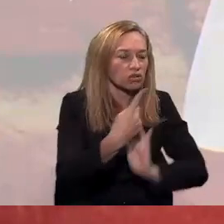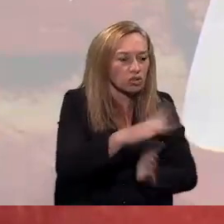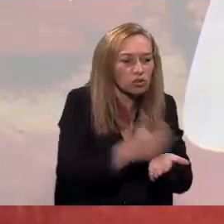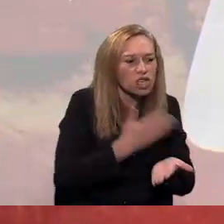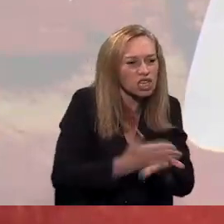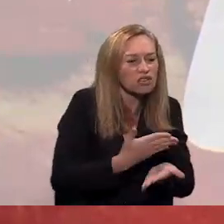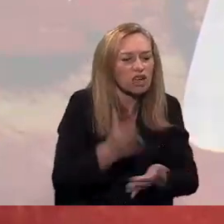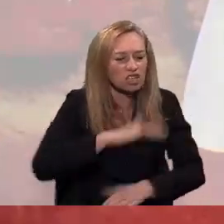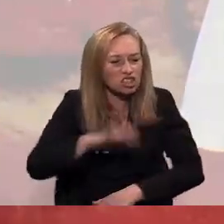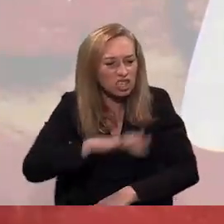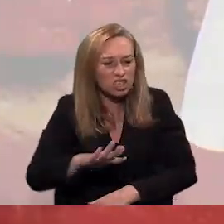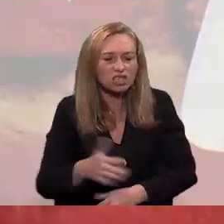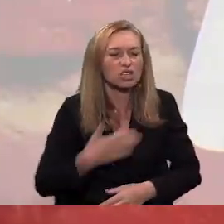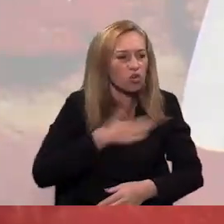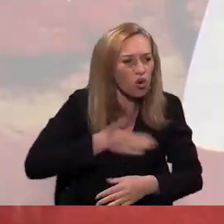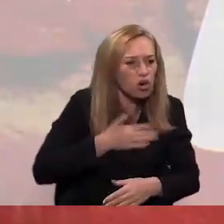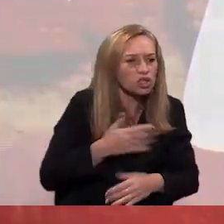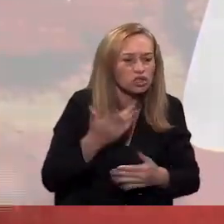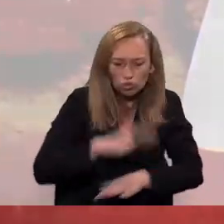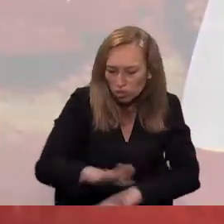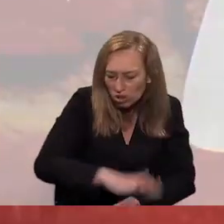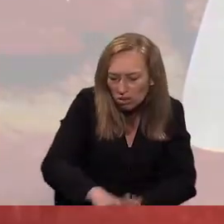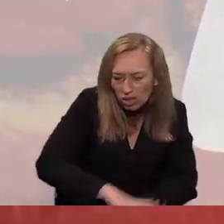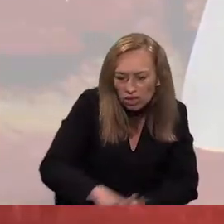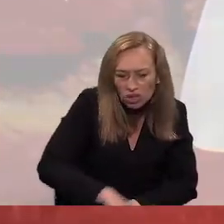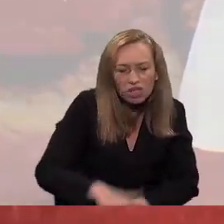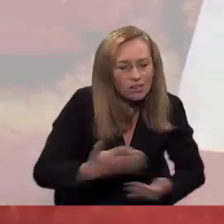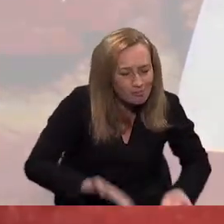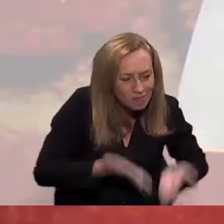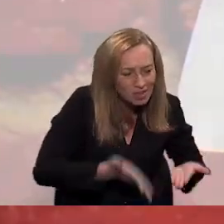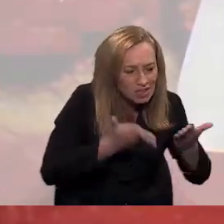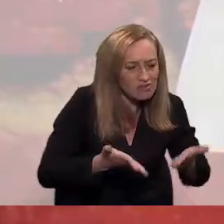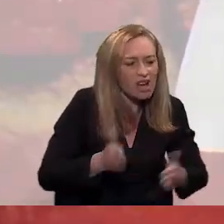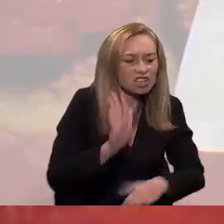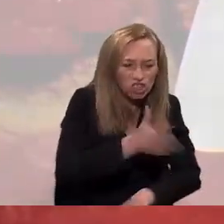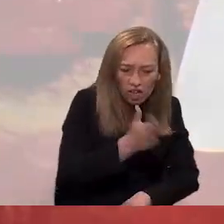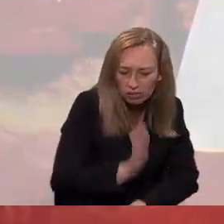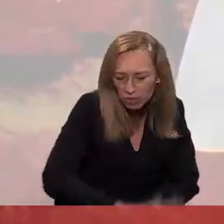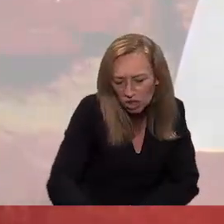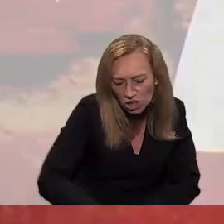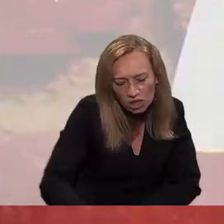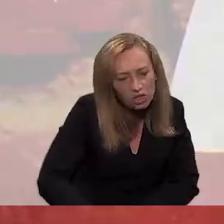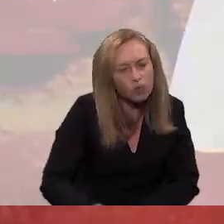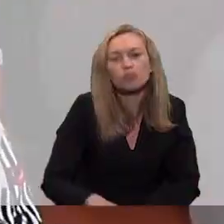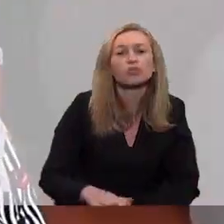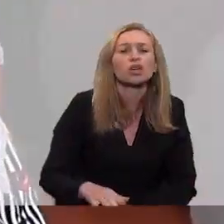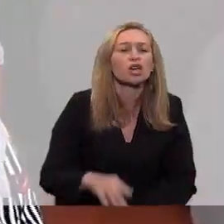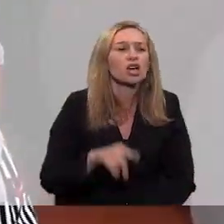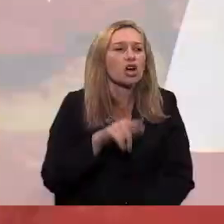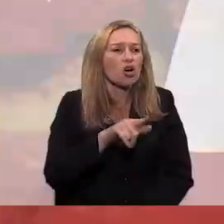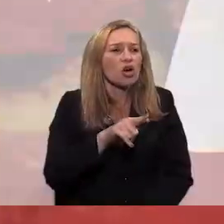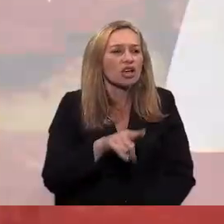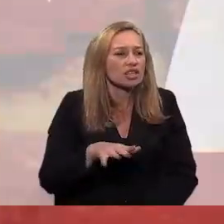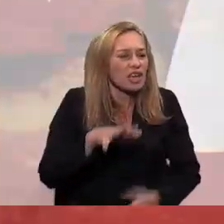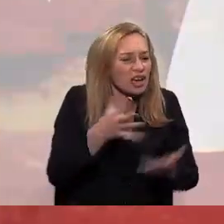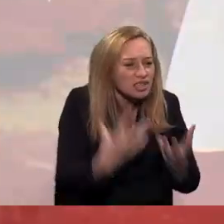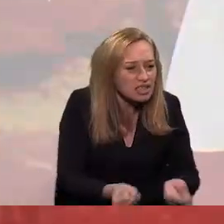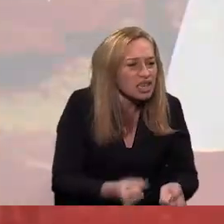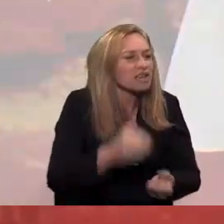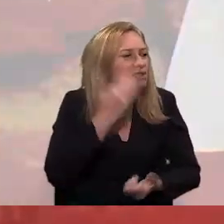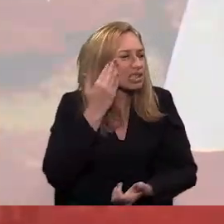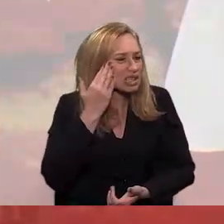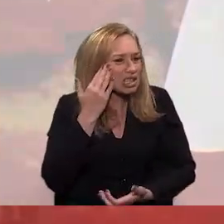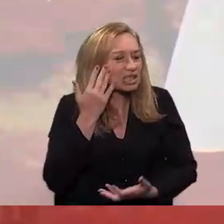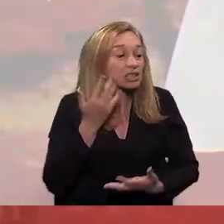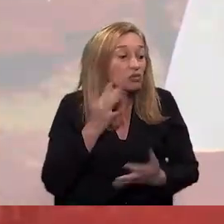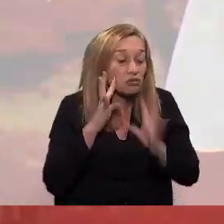livro, a receptividade é boa? As crianças, principalmente os pequenos, né, que a gente tem que incentivar isso desde pequenininho. Desde pequenininho. A receptividade é boa,